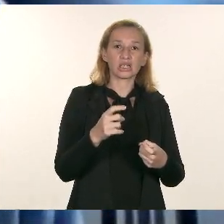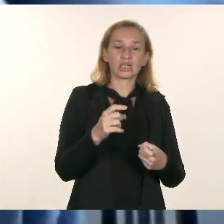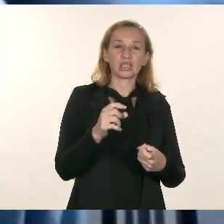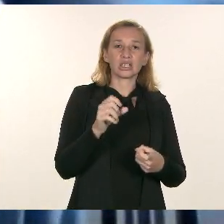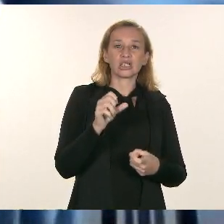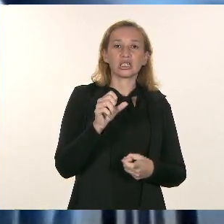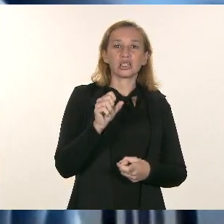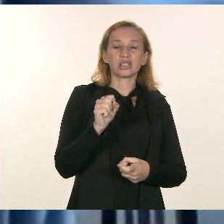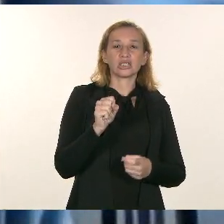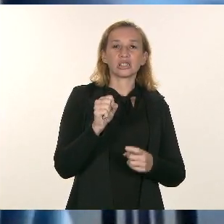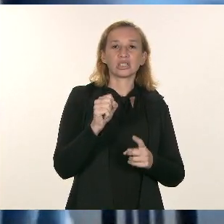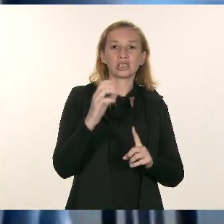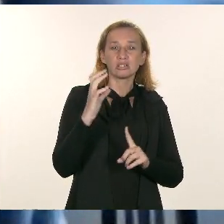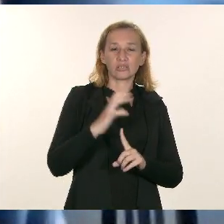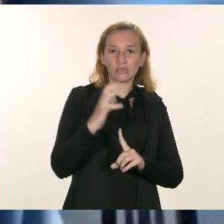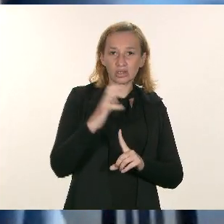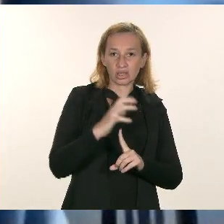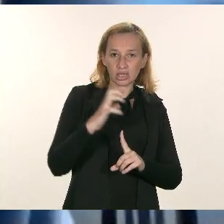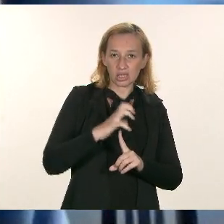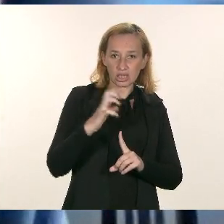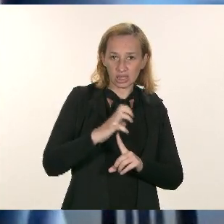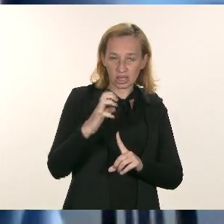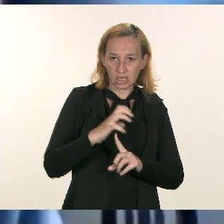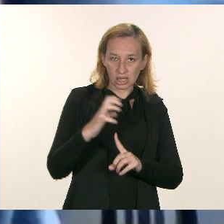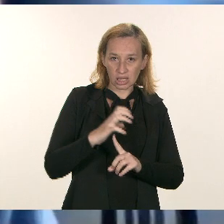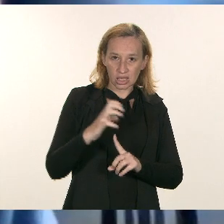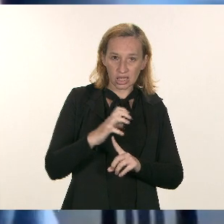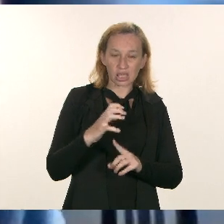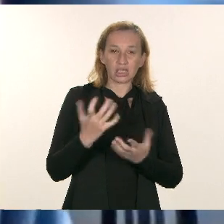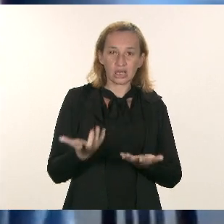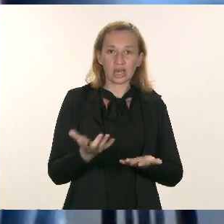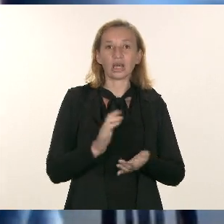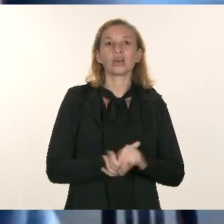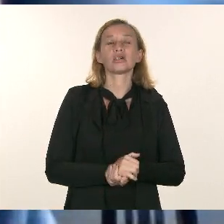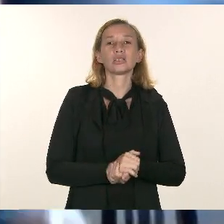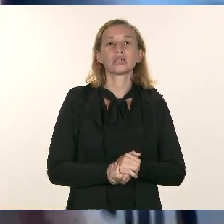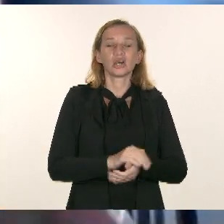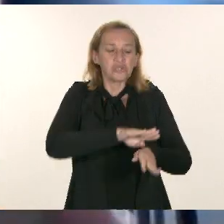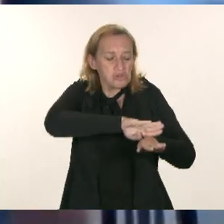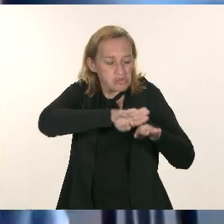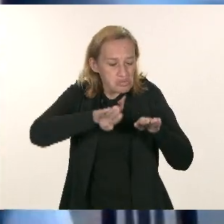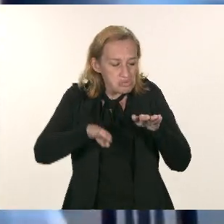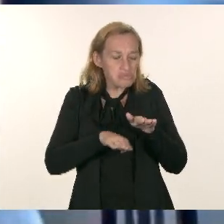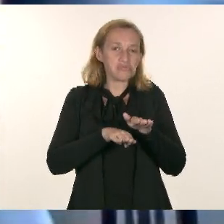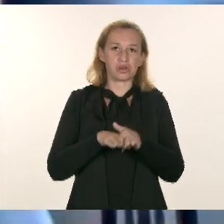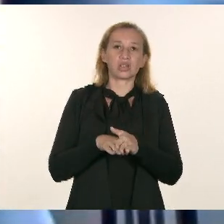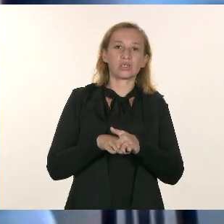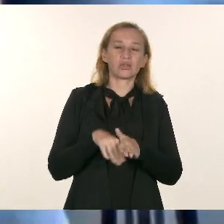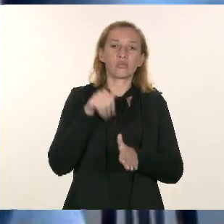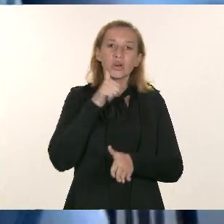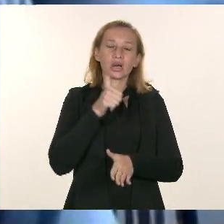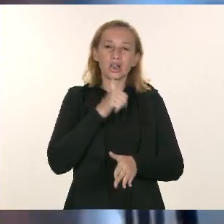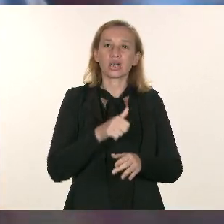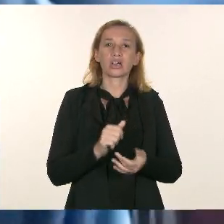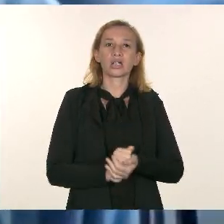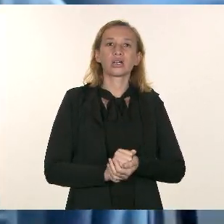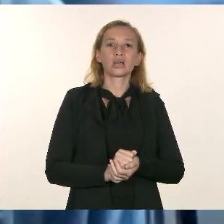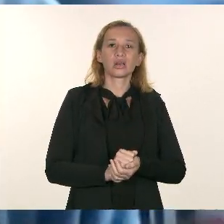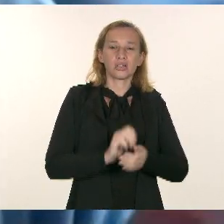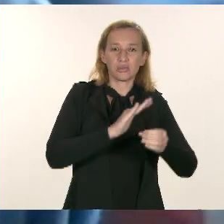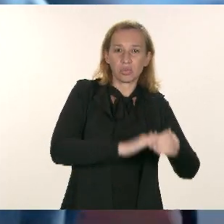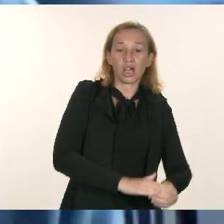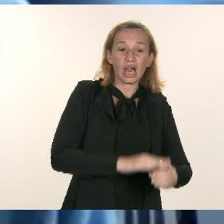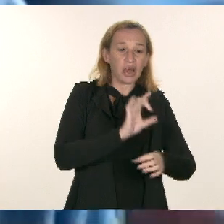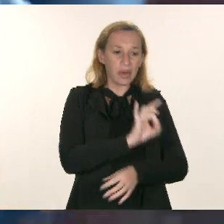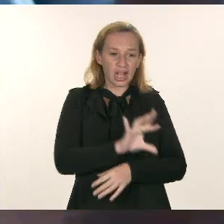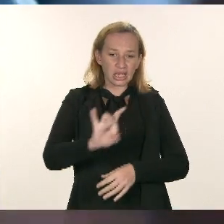vitimou tantas mulheres vítimas dessa injúria, né, dessa humilhação. E, para cada uma delas, a gente teve que fazer um